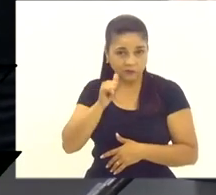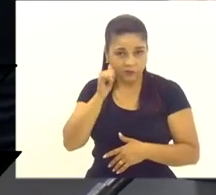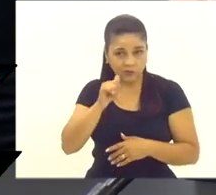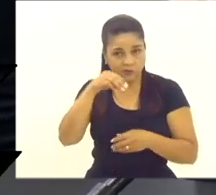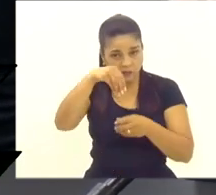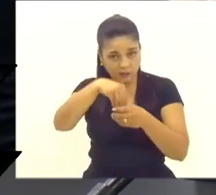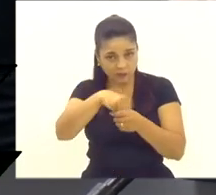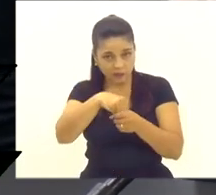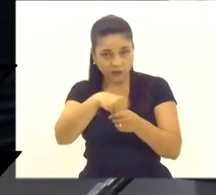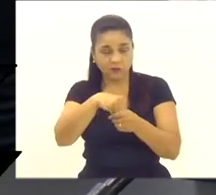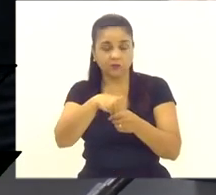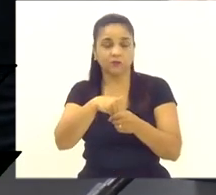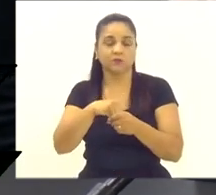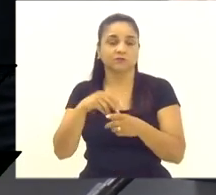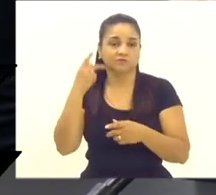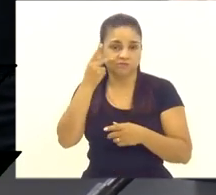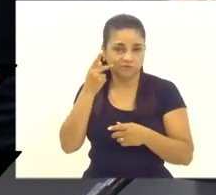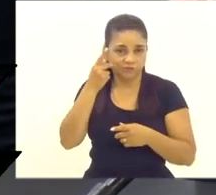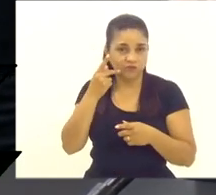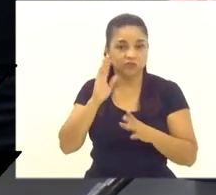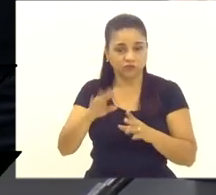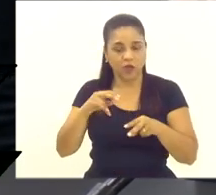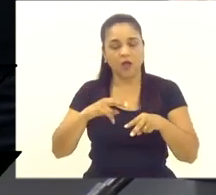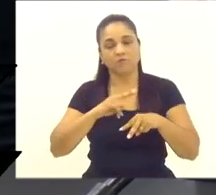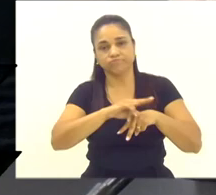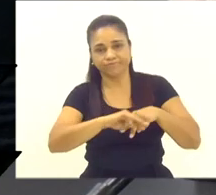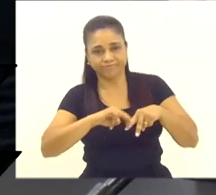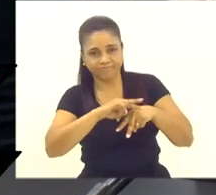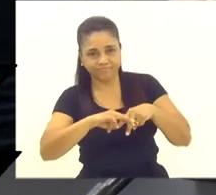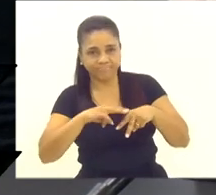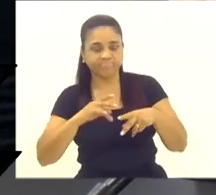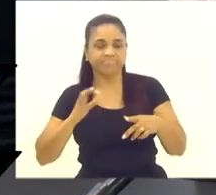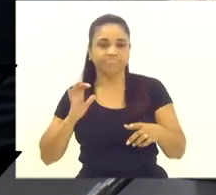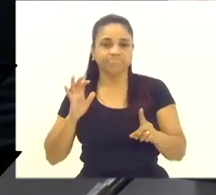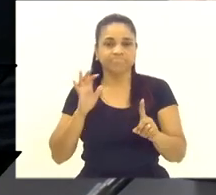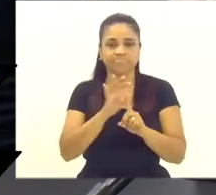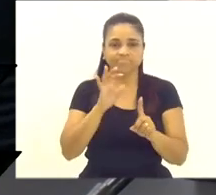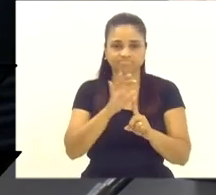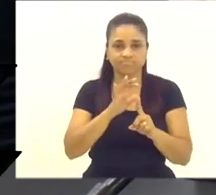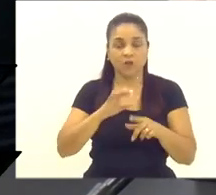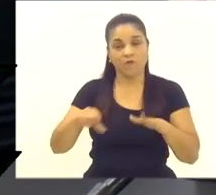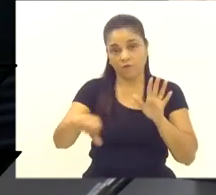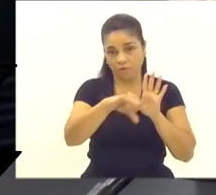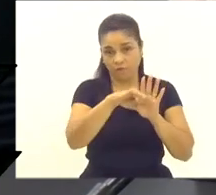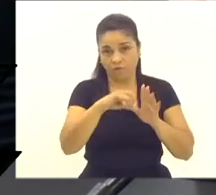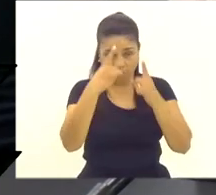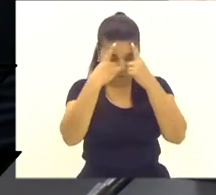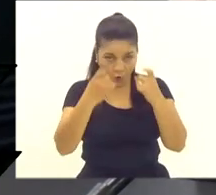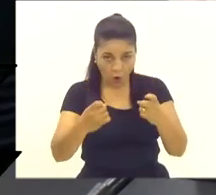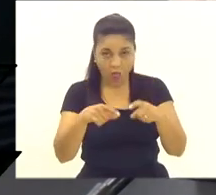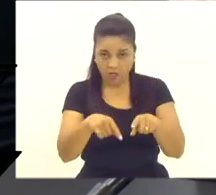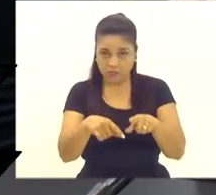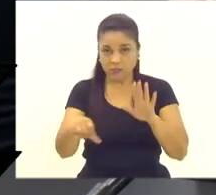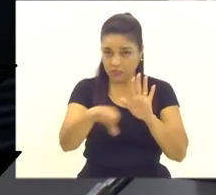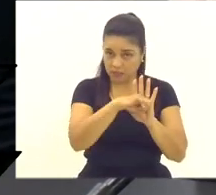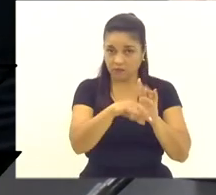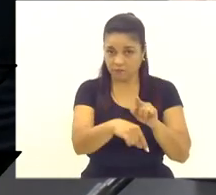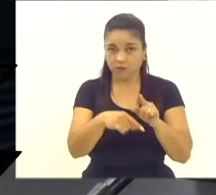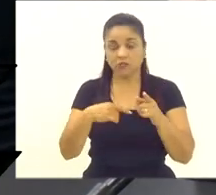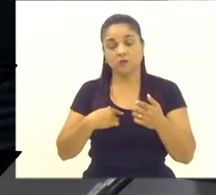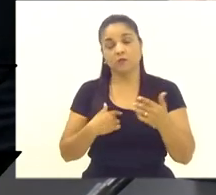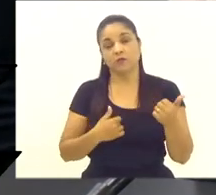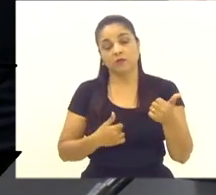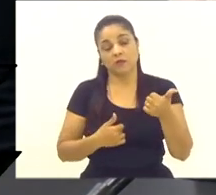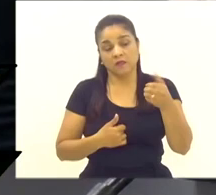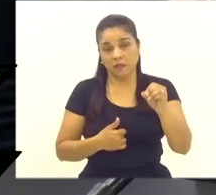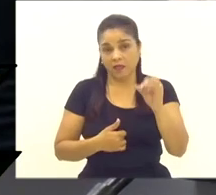de discriminação por conta de gênero né ataque de gênero e contra 10% dos homens que